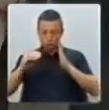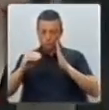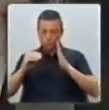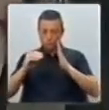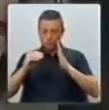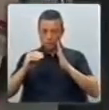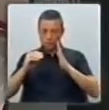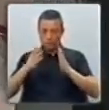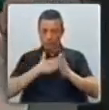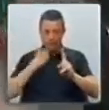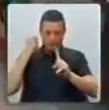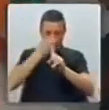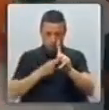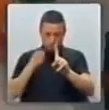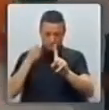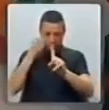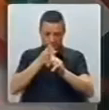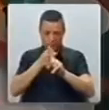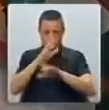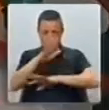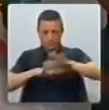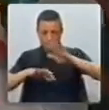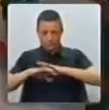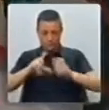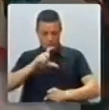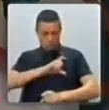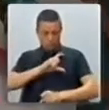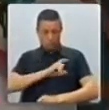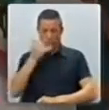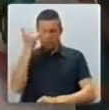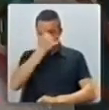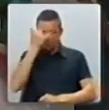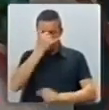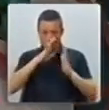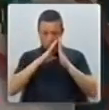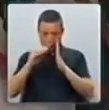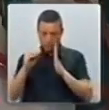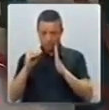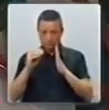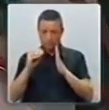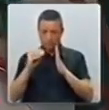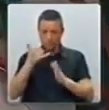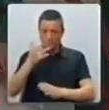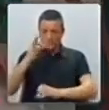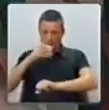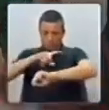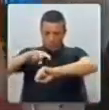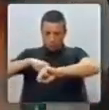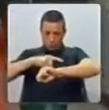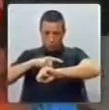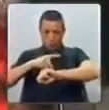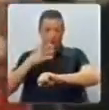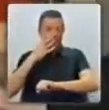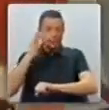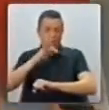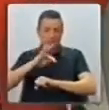Foi-nos lançado o desafio de fazer um coração artificial, um protótipo, não é? Devido às 24 horas. E tentamos arranjar a